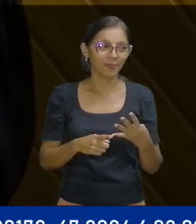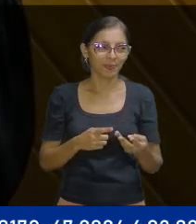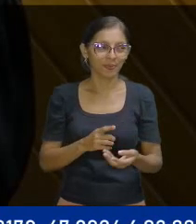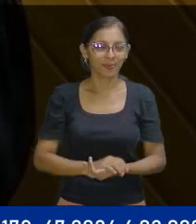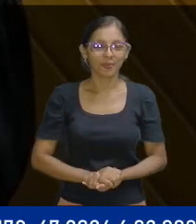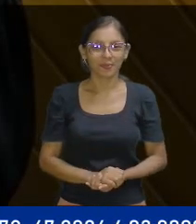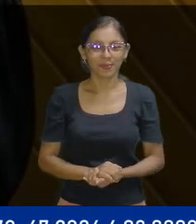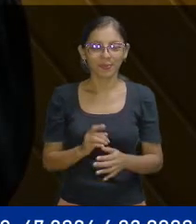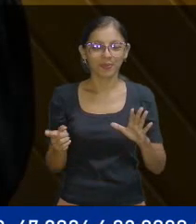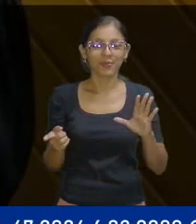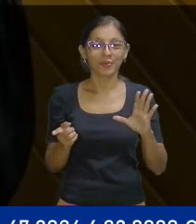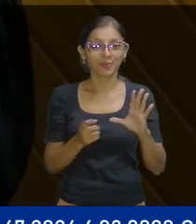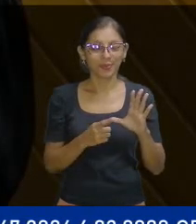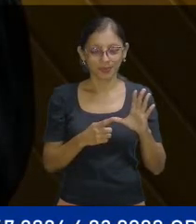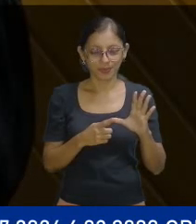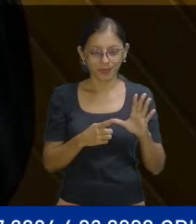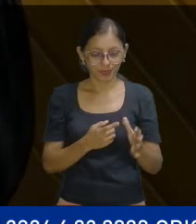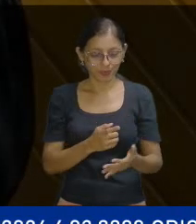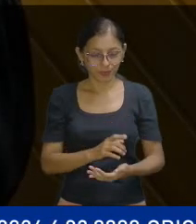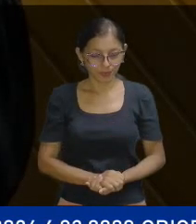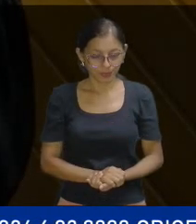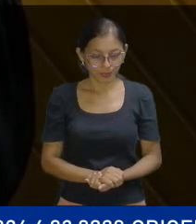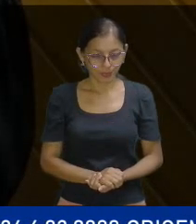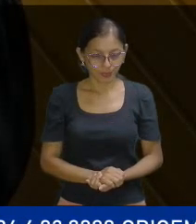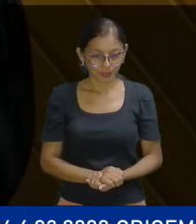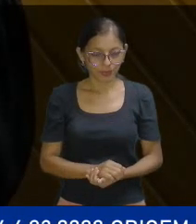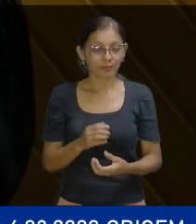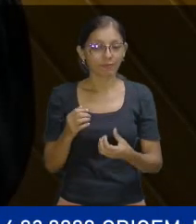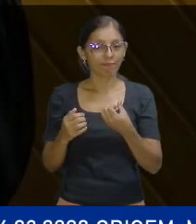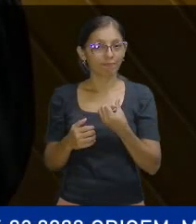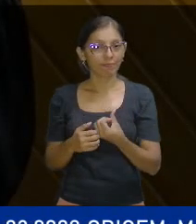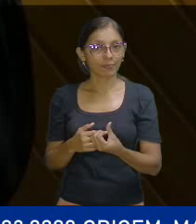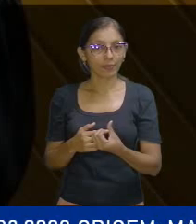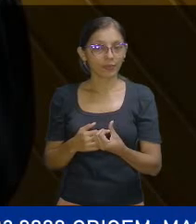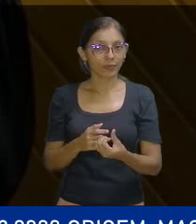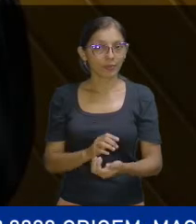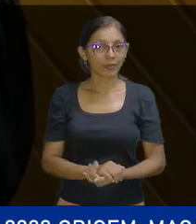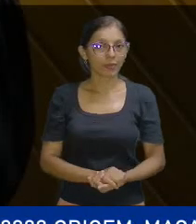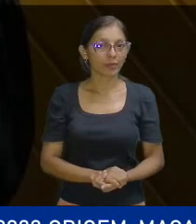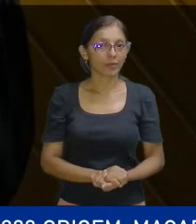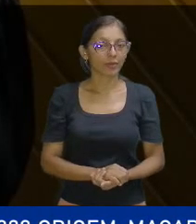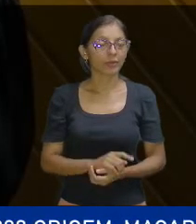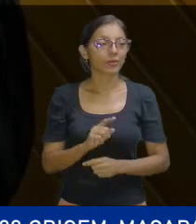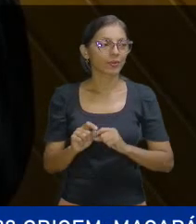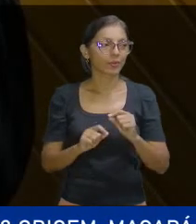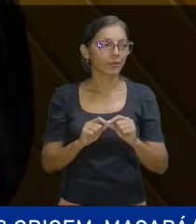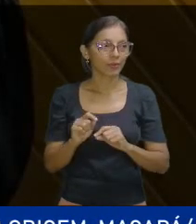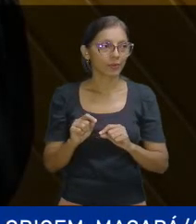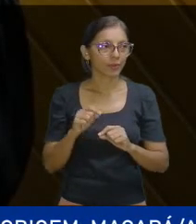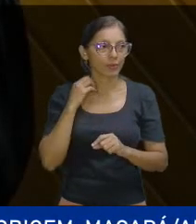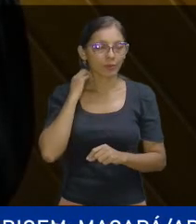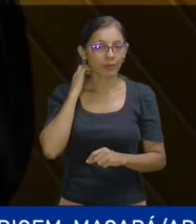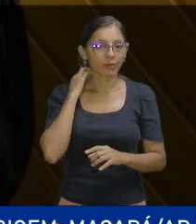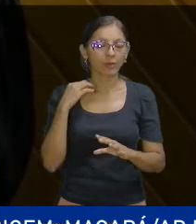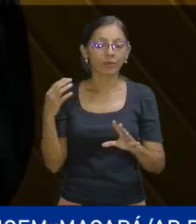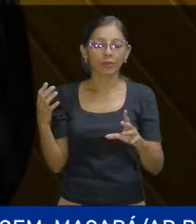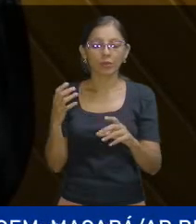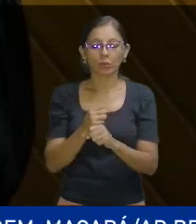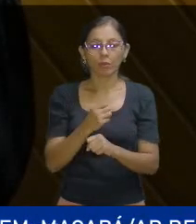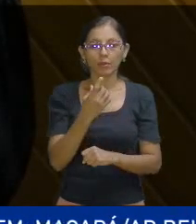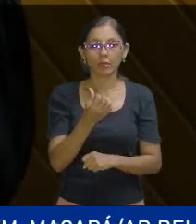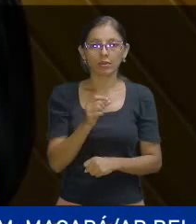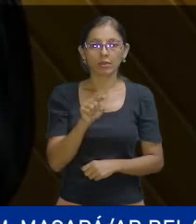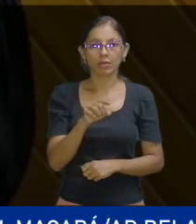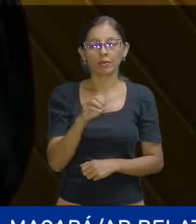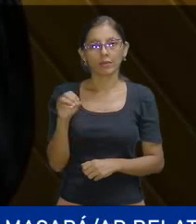1229, 1268, 1304 e 1334, que somam R$